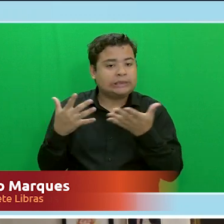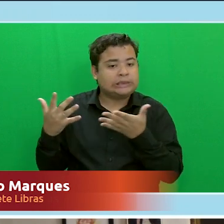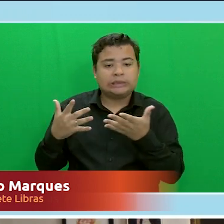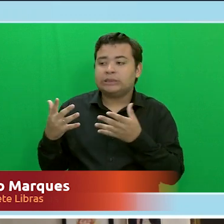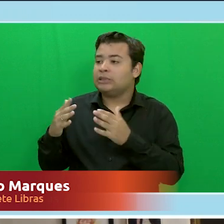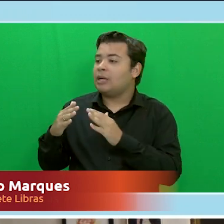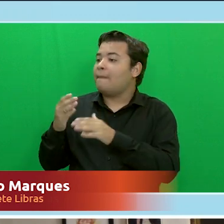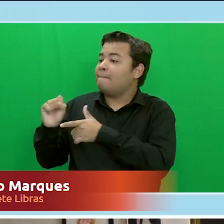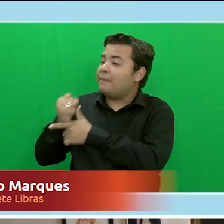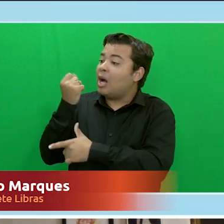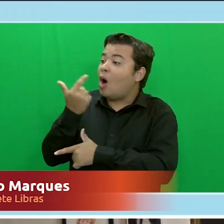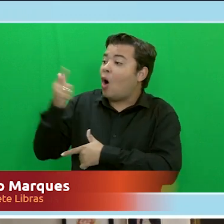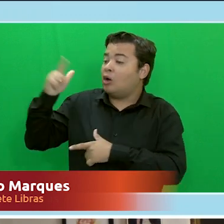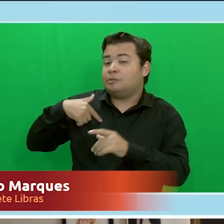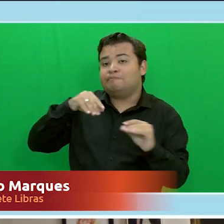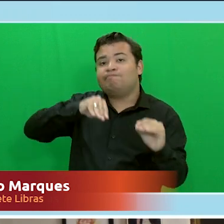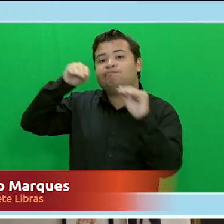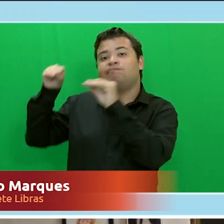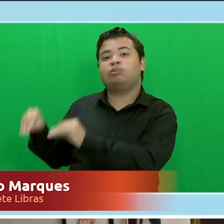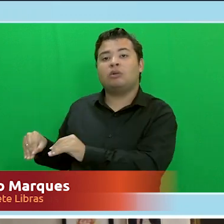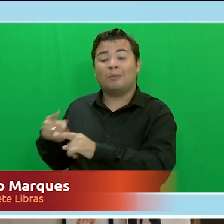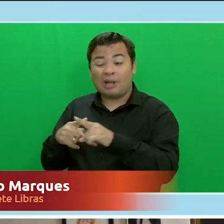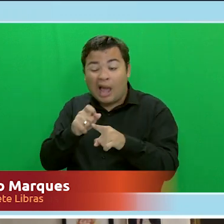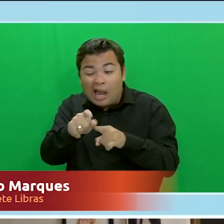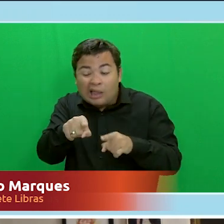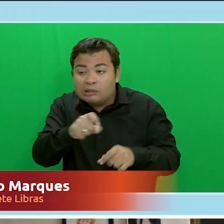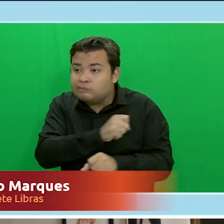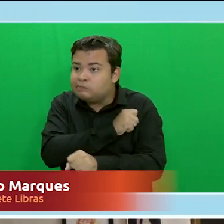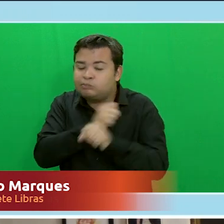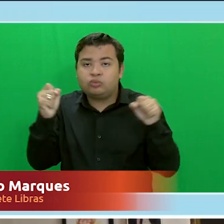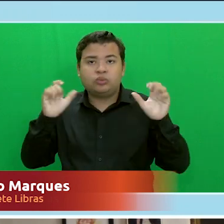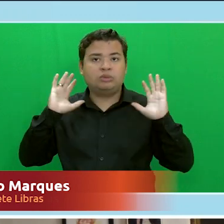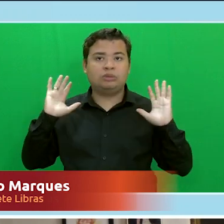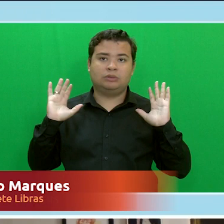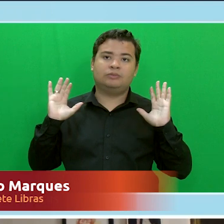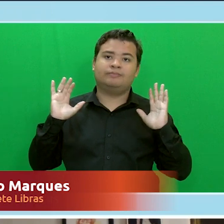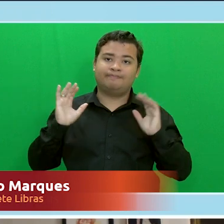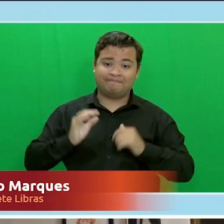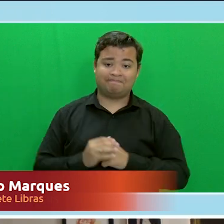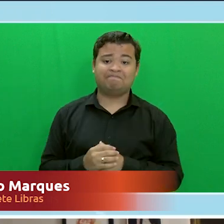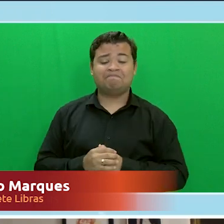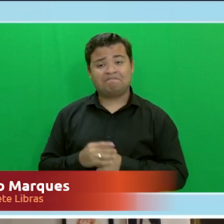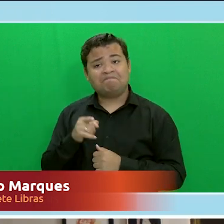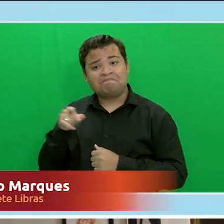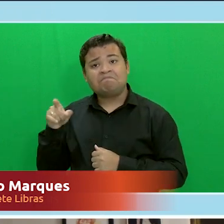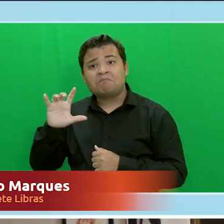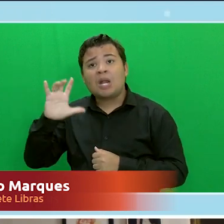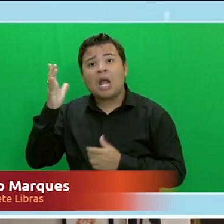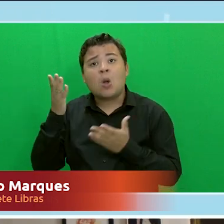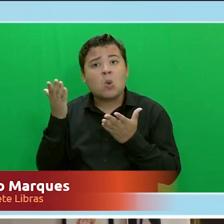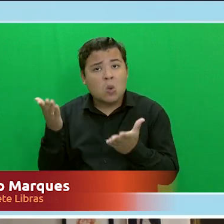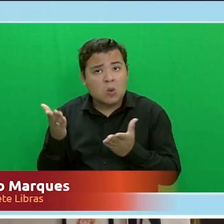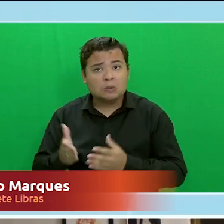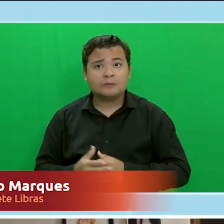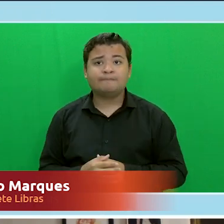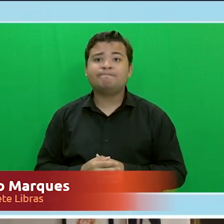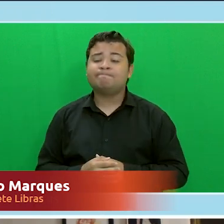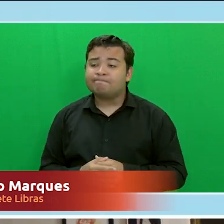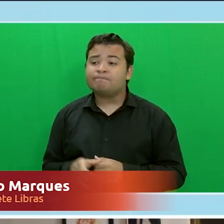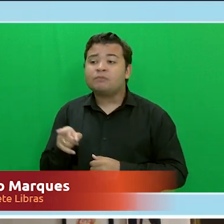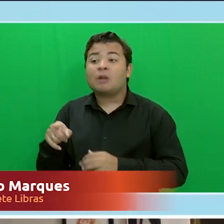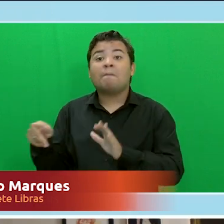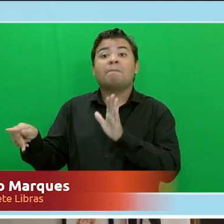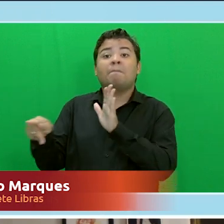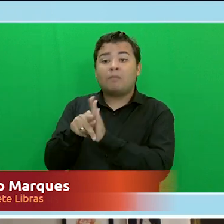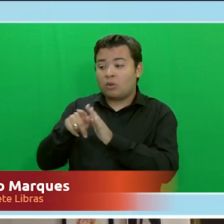para outro lugar, porque não vai conseguir mais pagar o aluguel, né? Então, isso é uma coisa assim, isso faz